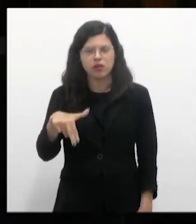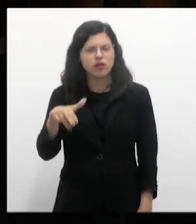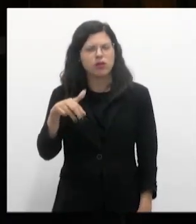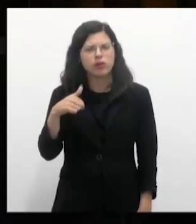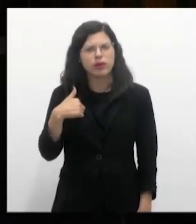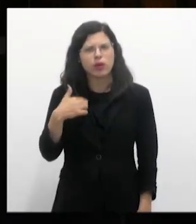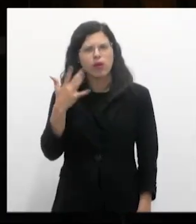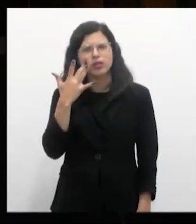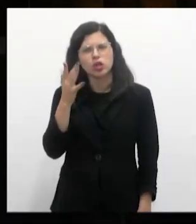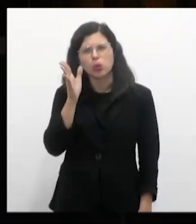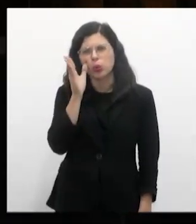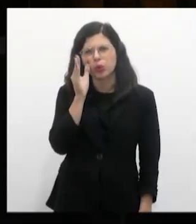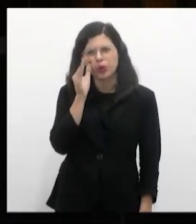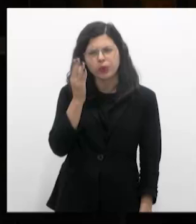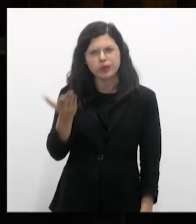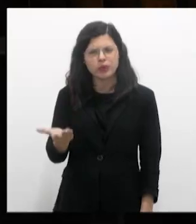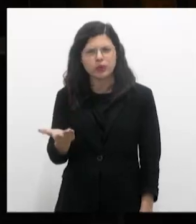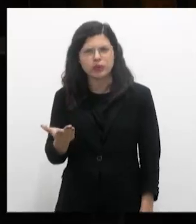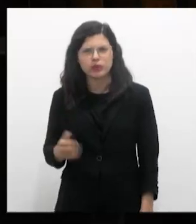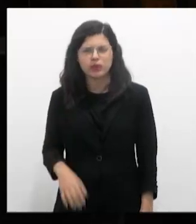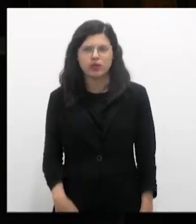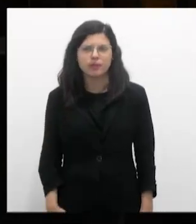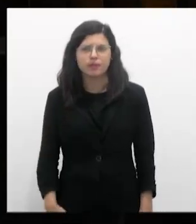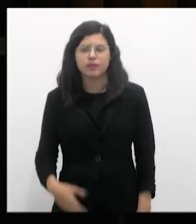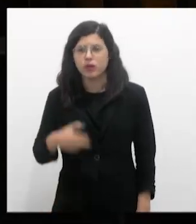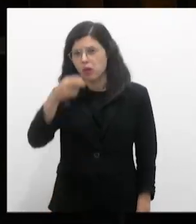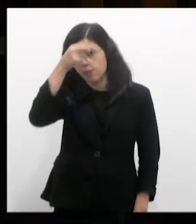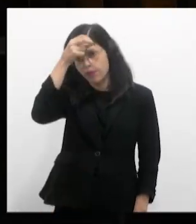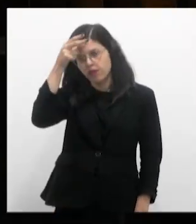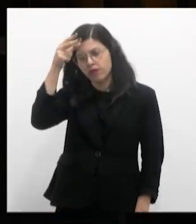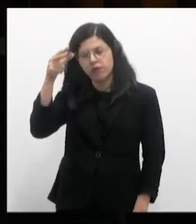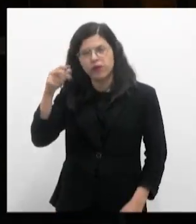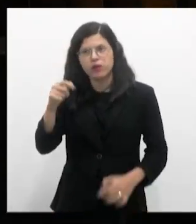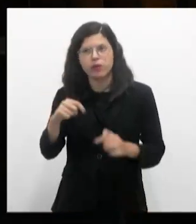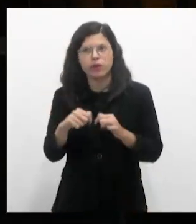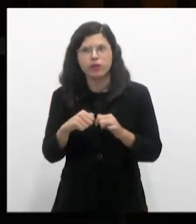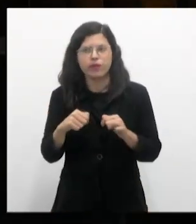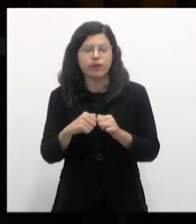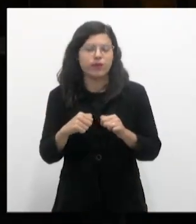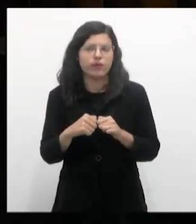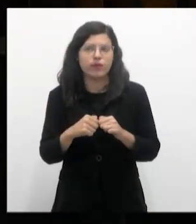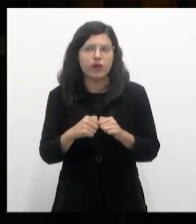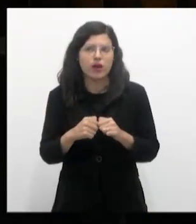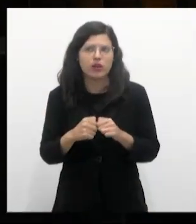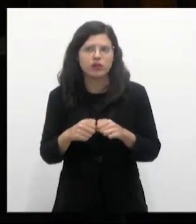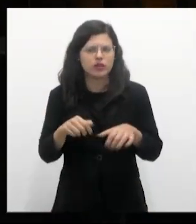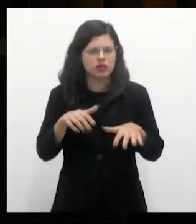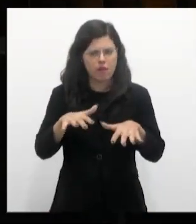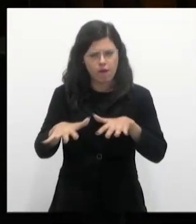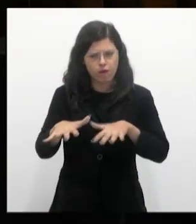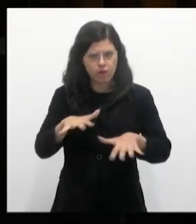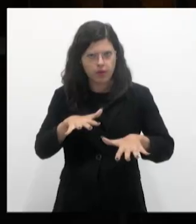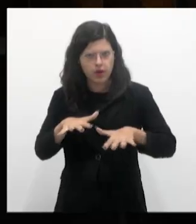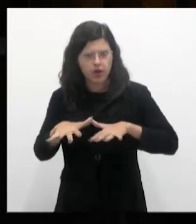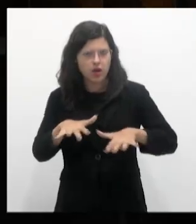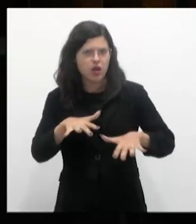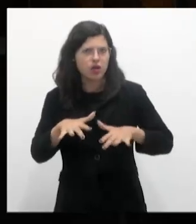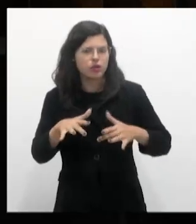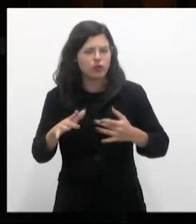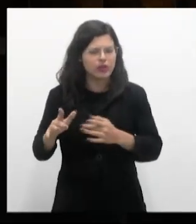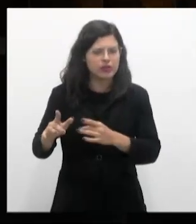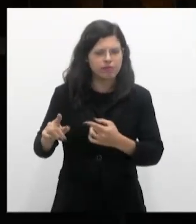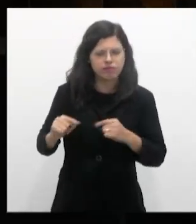curioso é que quando o prefeito faz esse tipo de movimento, esse tipo de